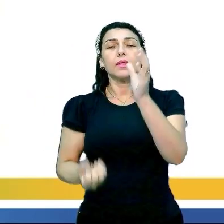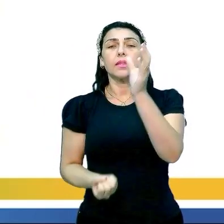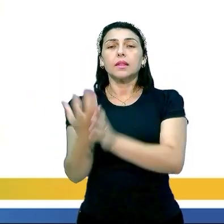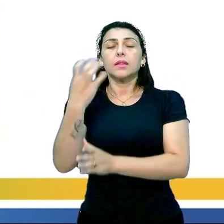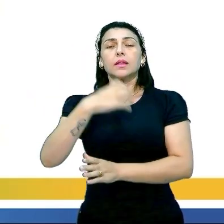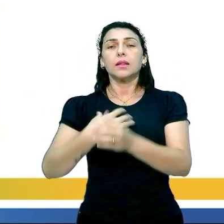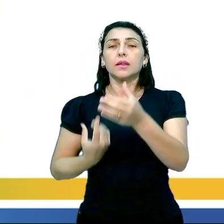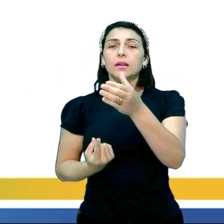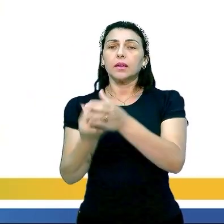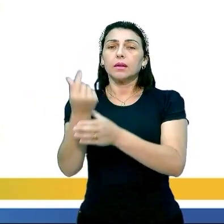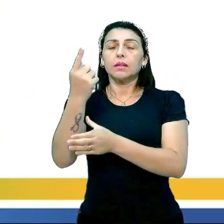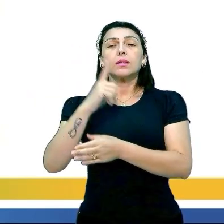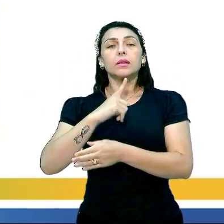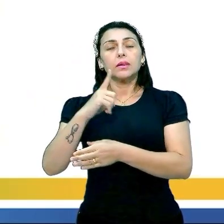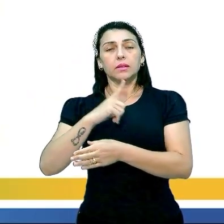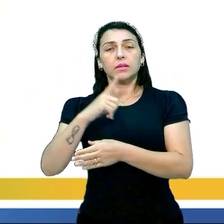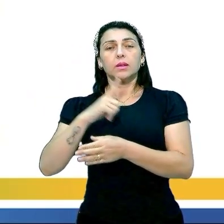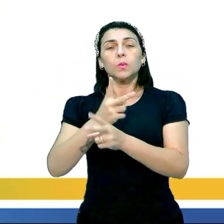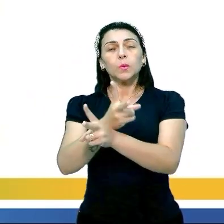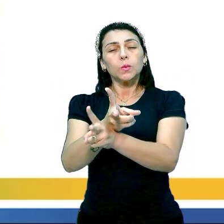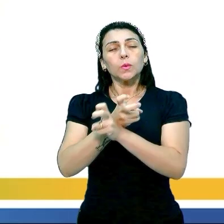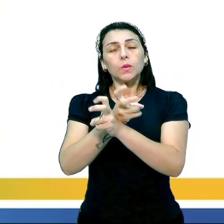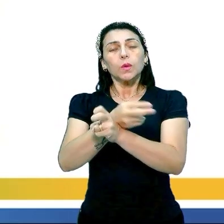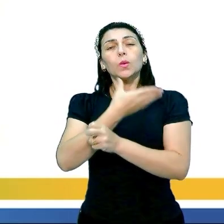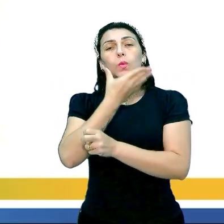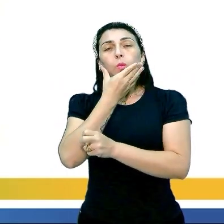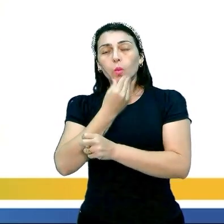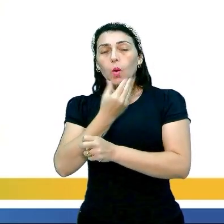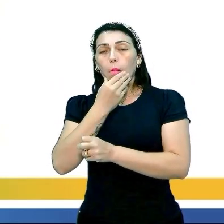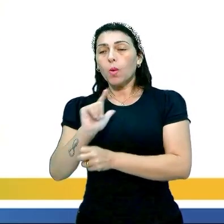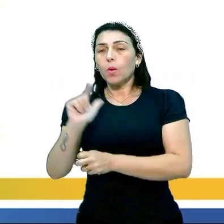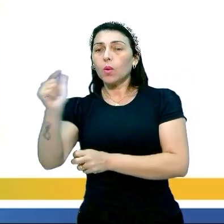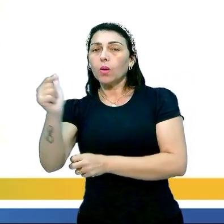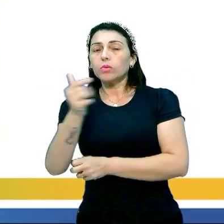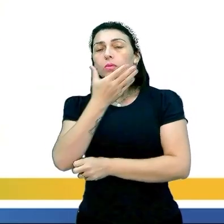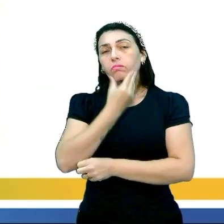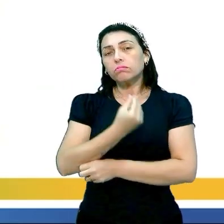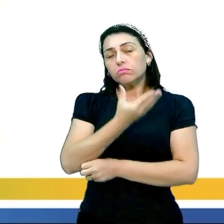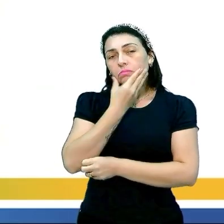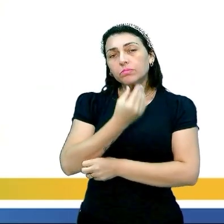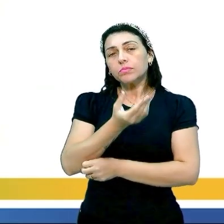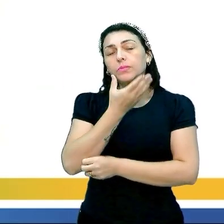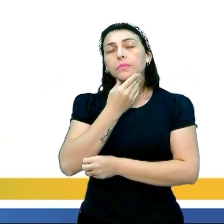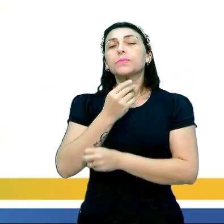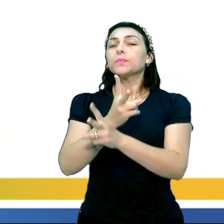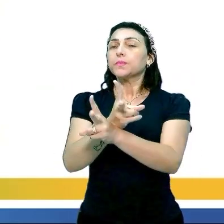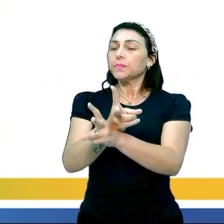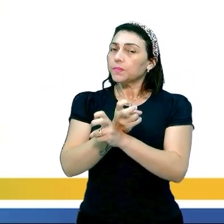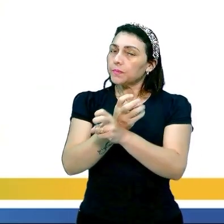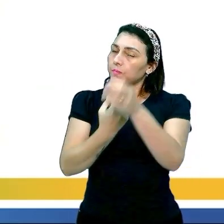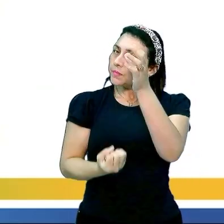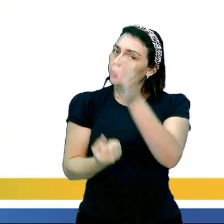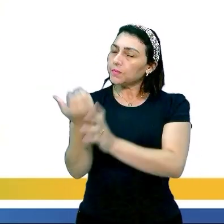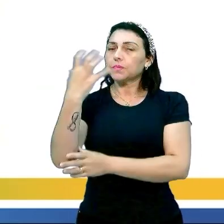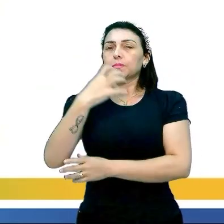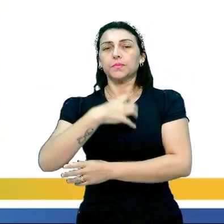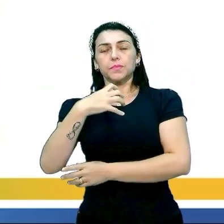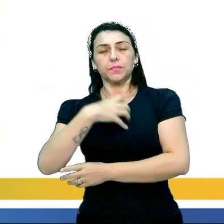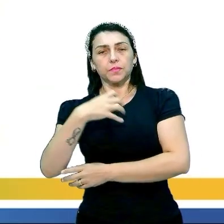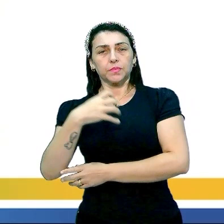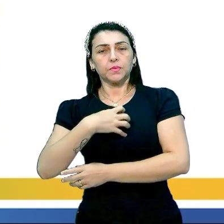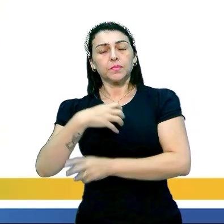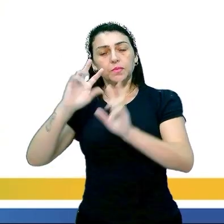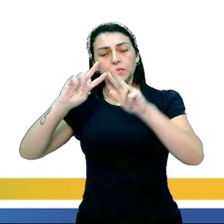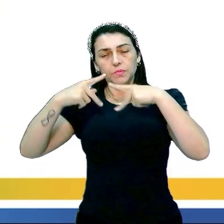produção capitalista, nós temos a exploração do homem pelo homem. Então, o modo de produção é a forma como os